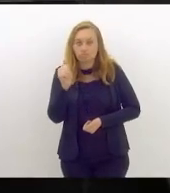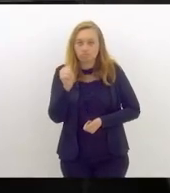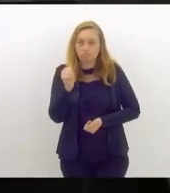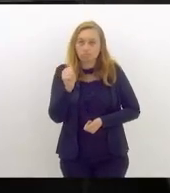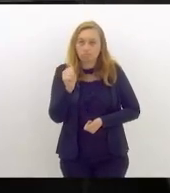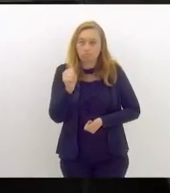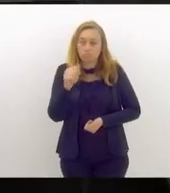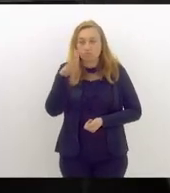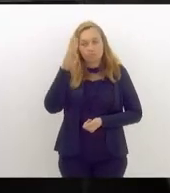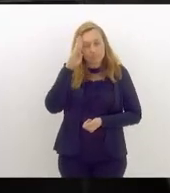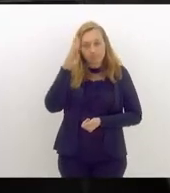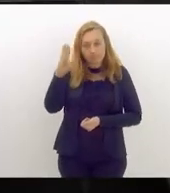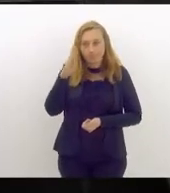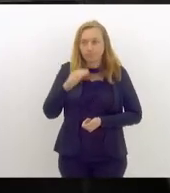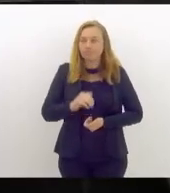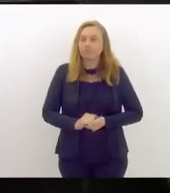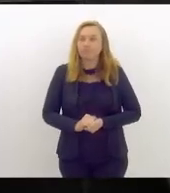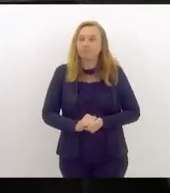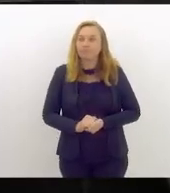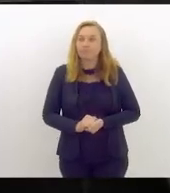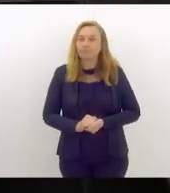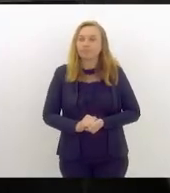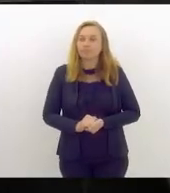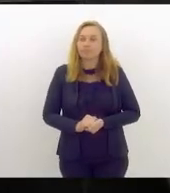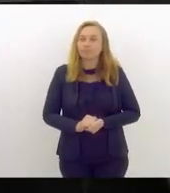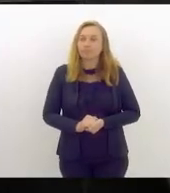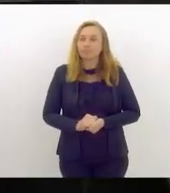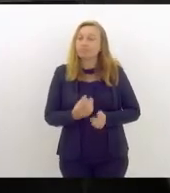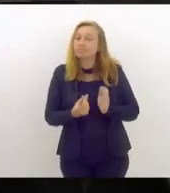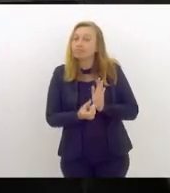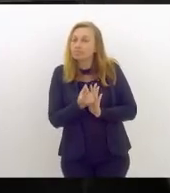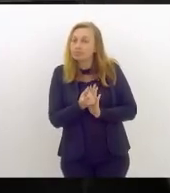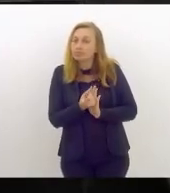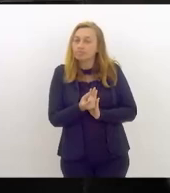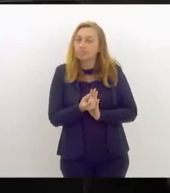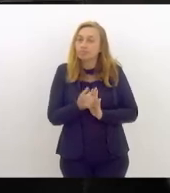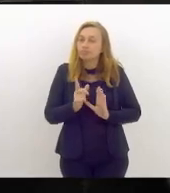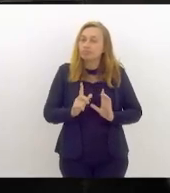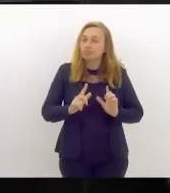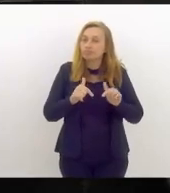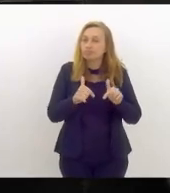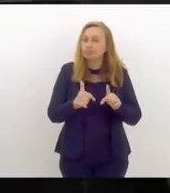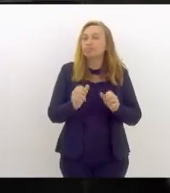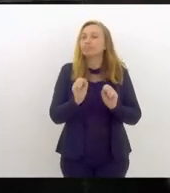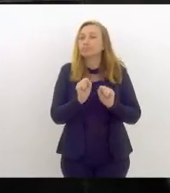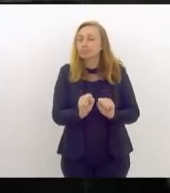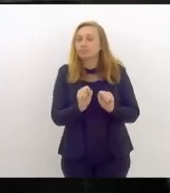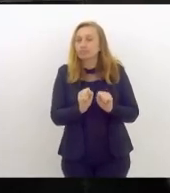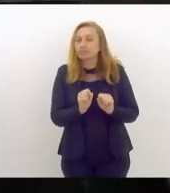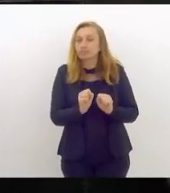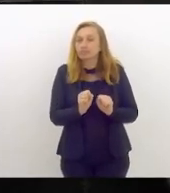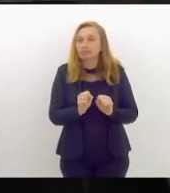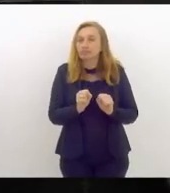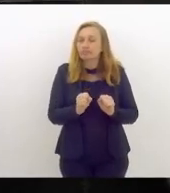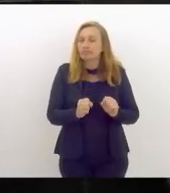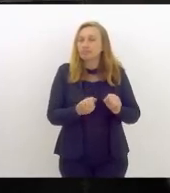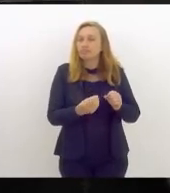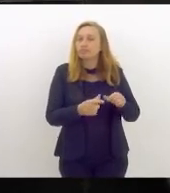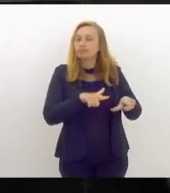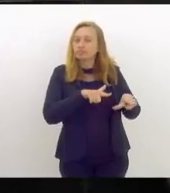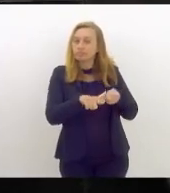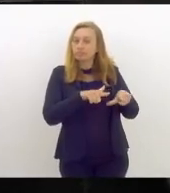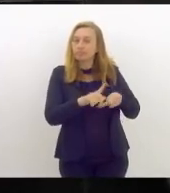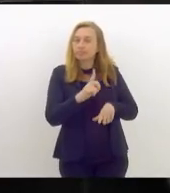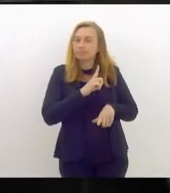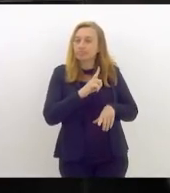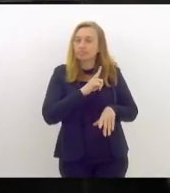como prioridade o aporte financeiro em ações que poderiam, inclusive, gerar emprego e renda para a